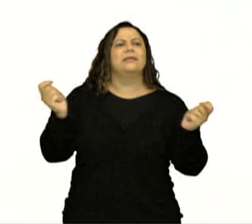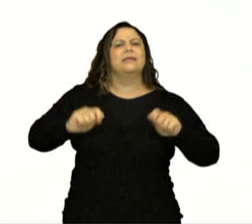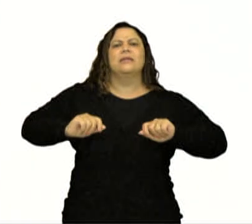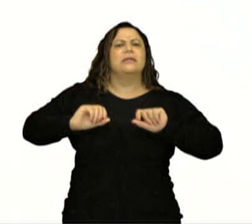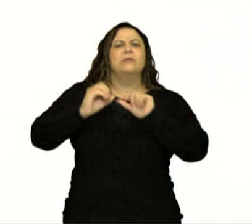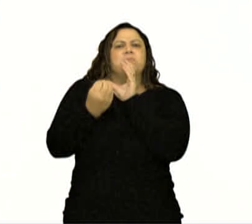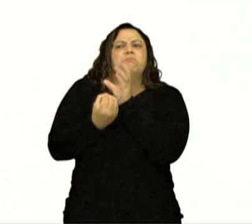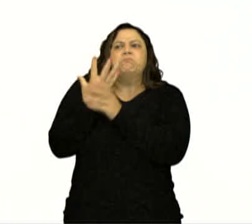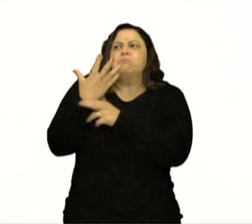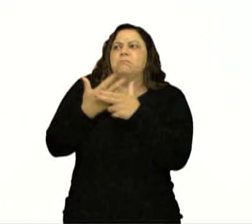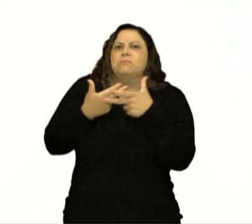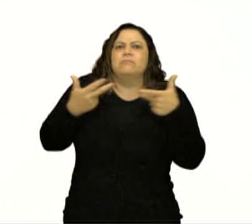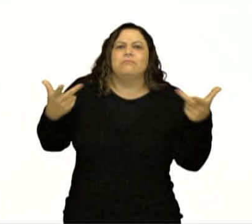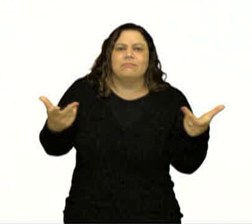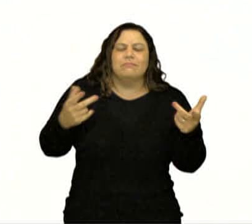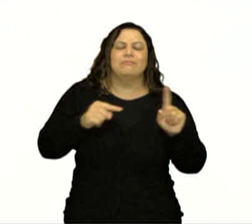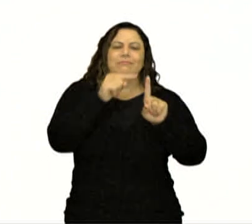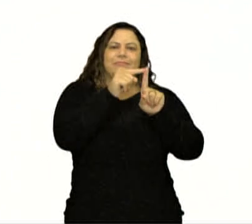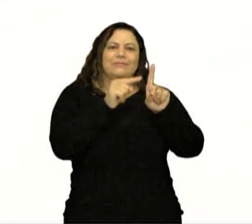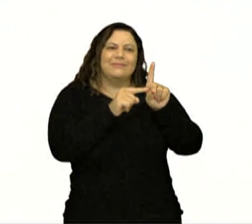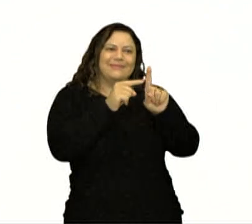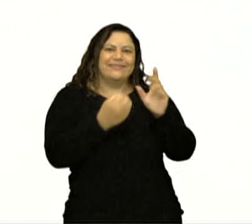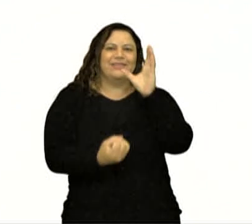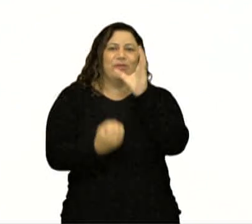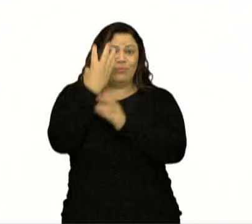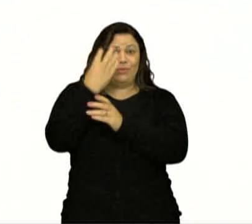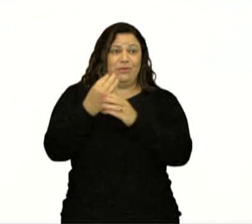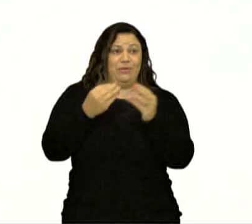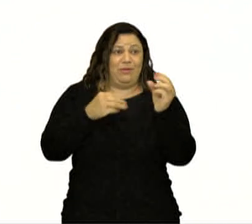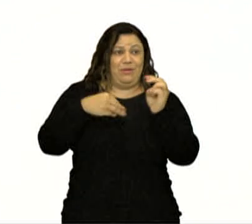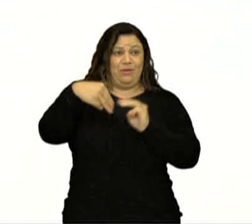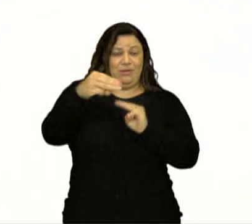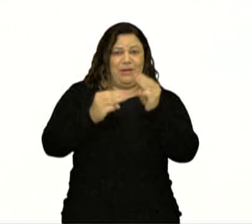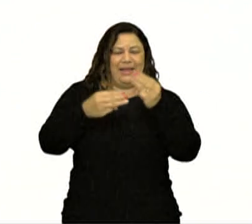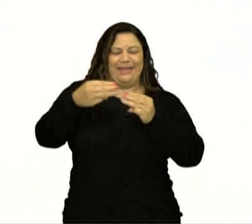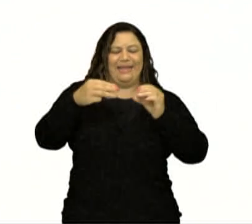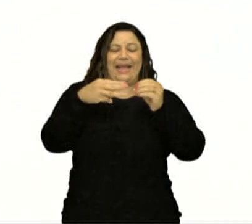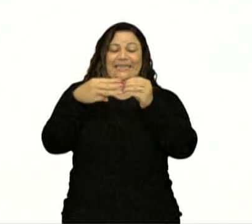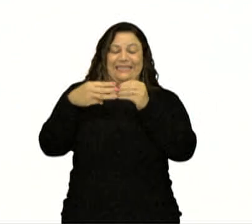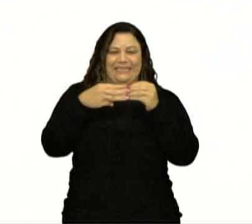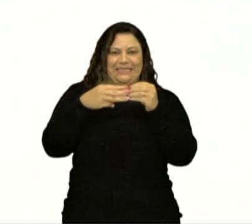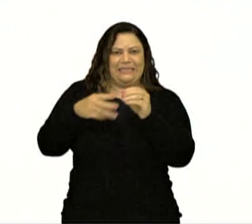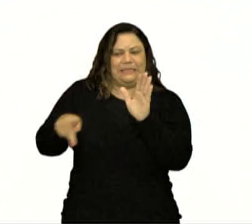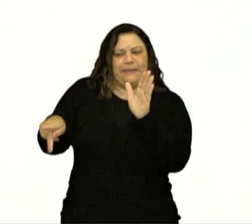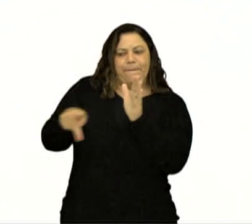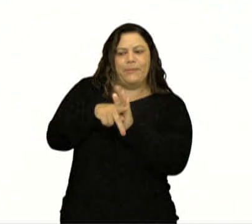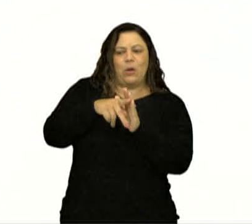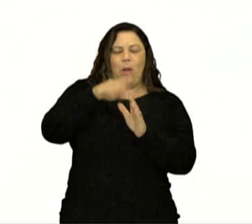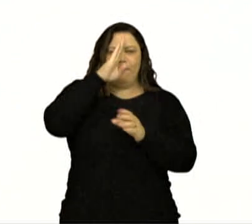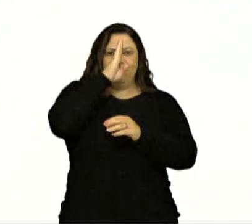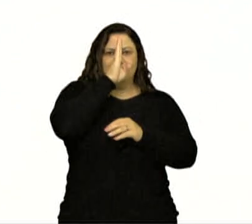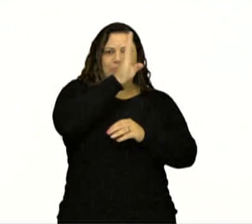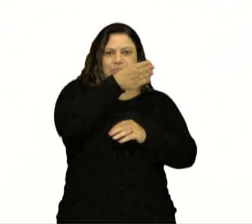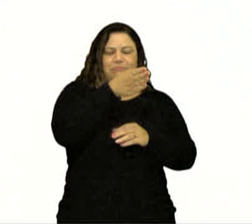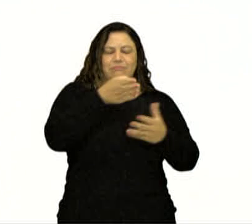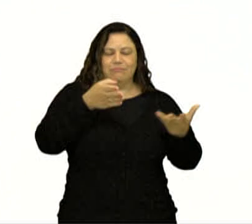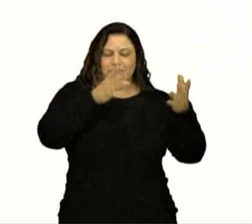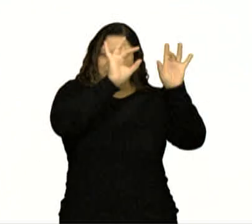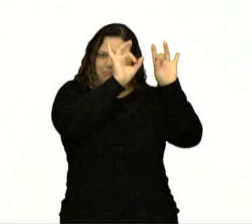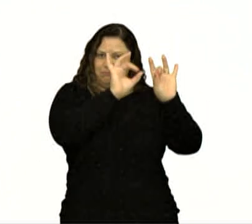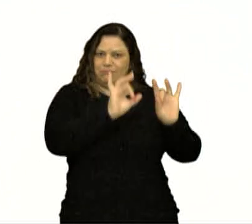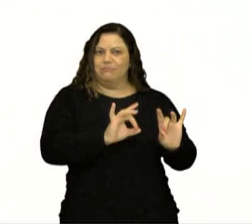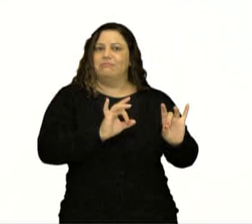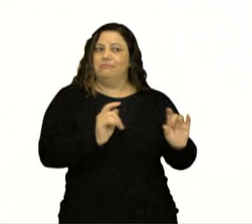melanina, né? É um tipo de proteína produzida nos melanócitos, que são células especiais ricas em melanina, certo? A partir